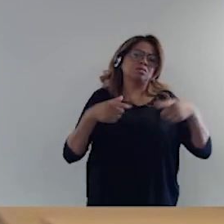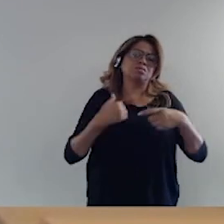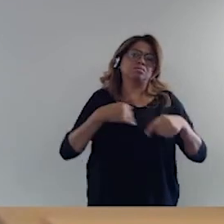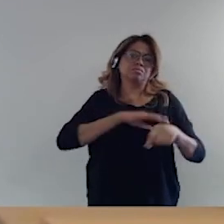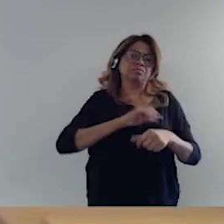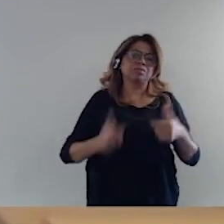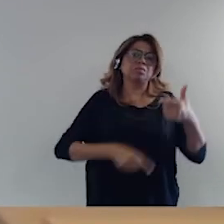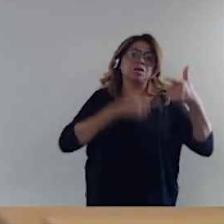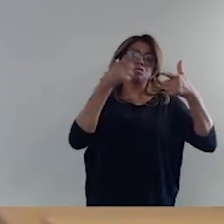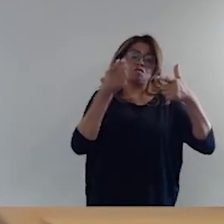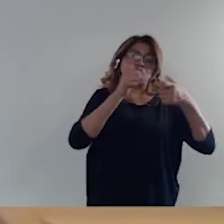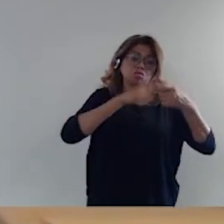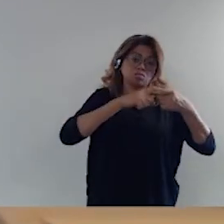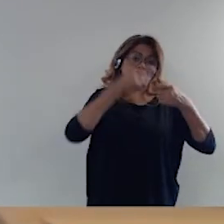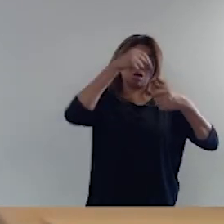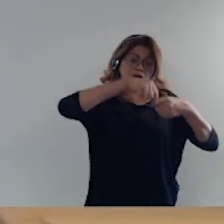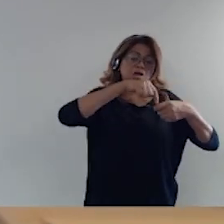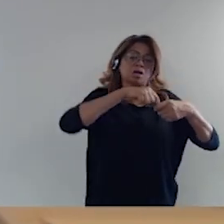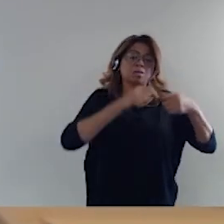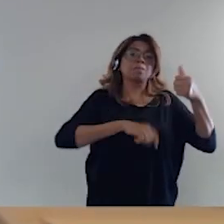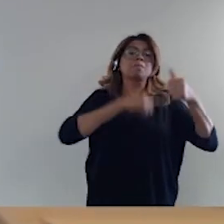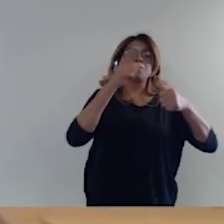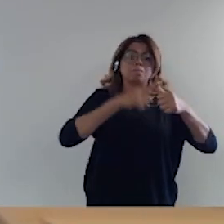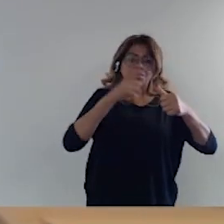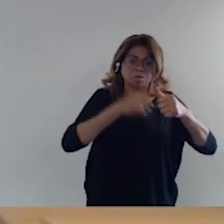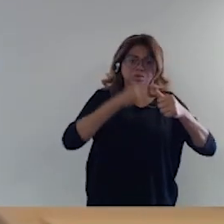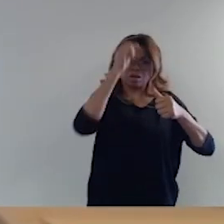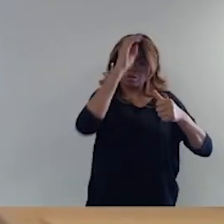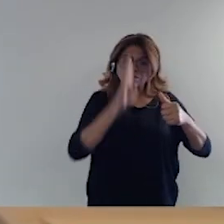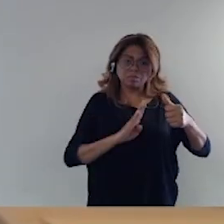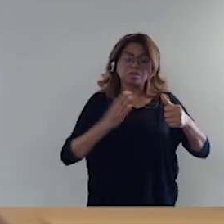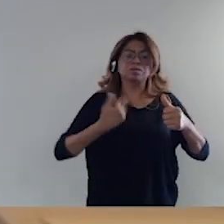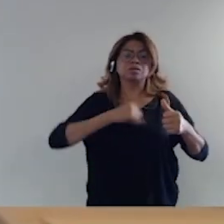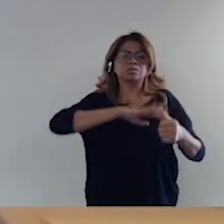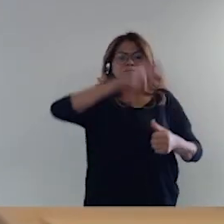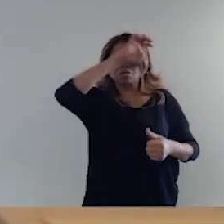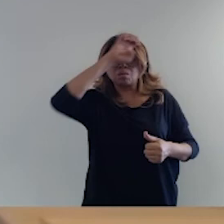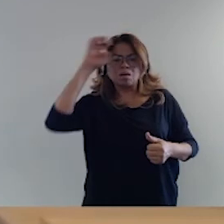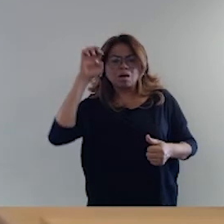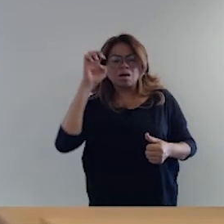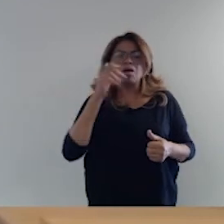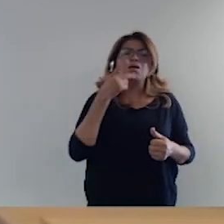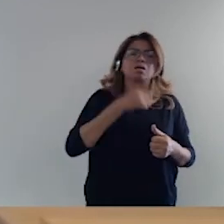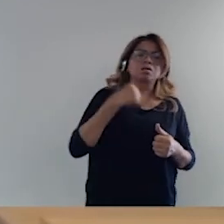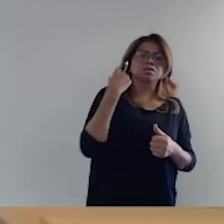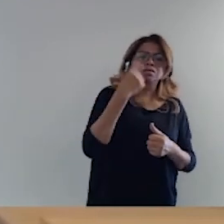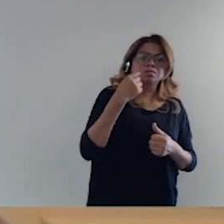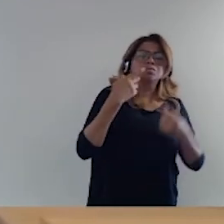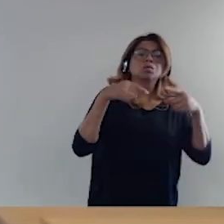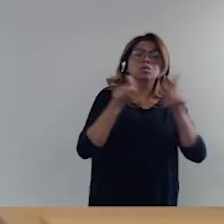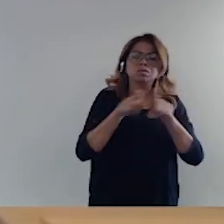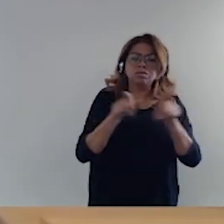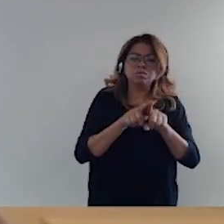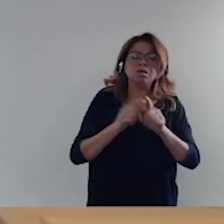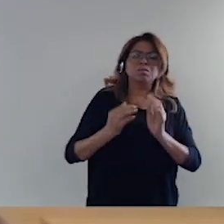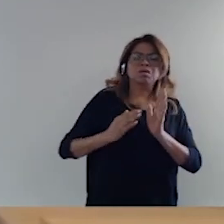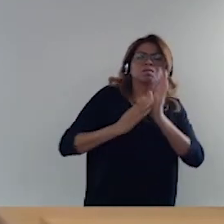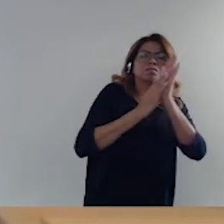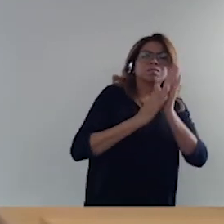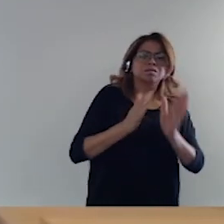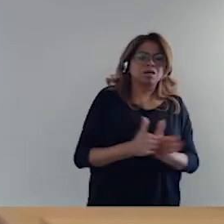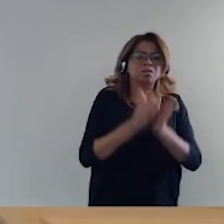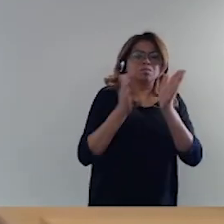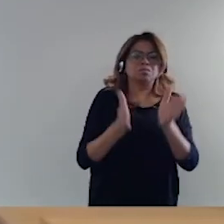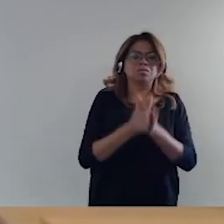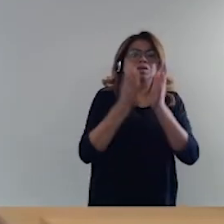não temos como fazer um grande país sem elevarmos os padrões da ética pública e da ética privada. Portanto, enfrentar a